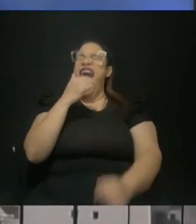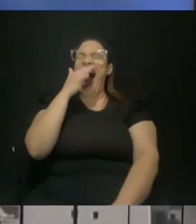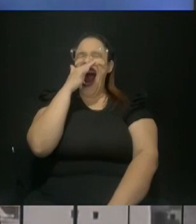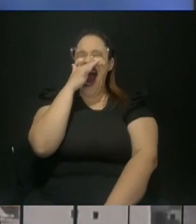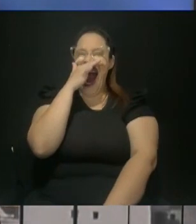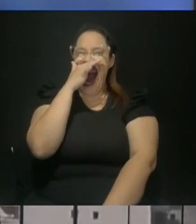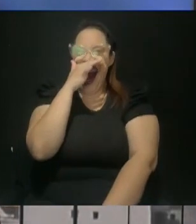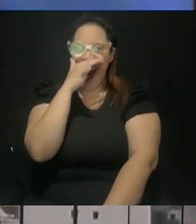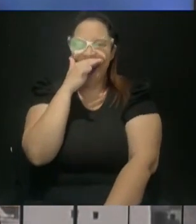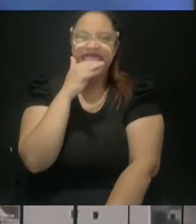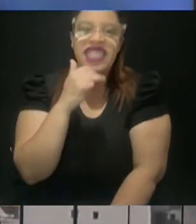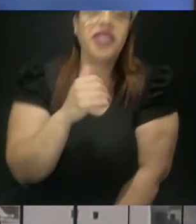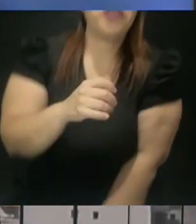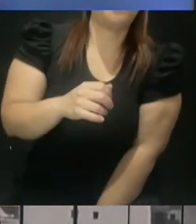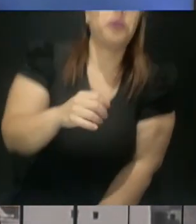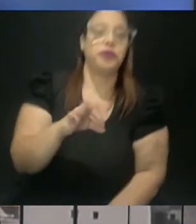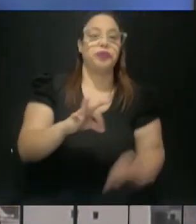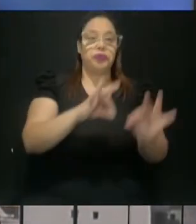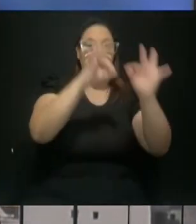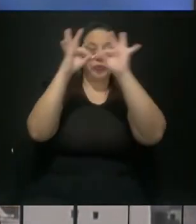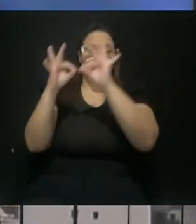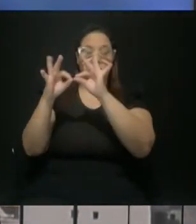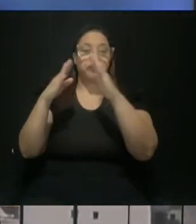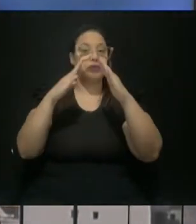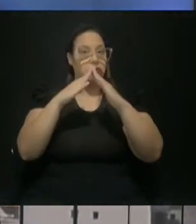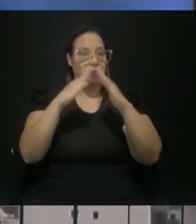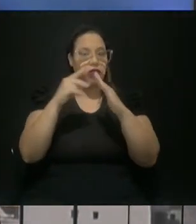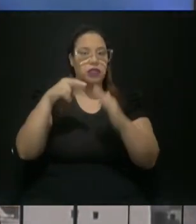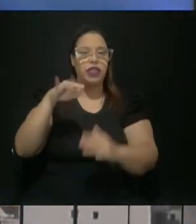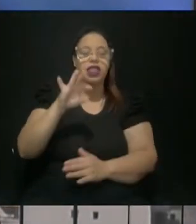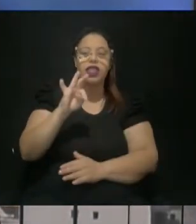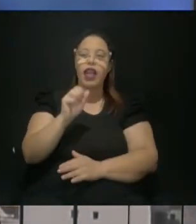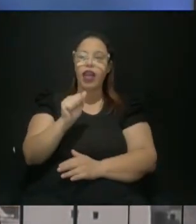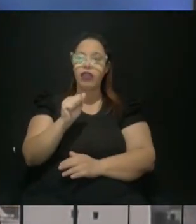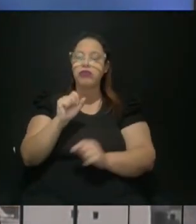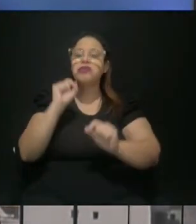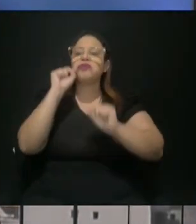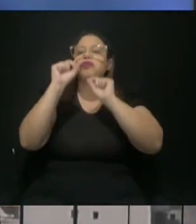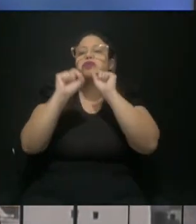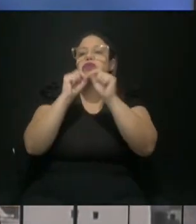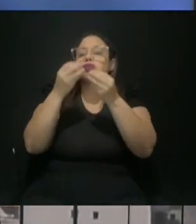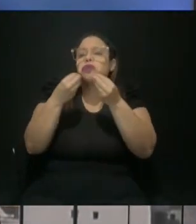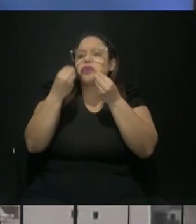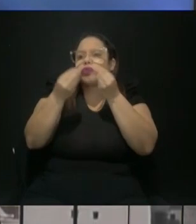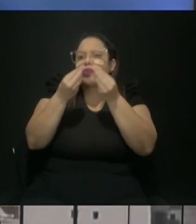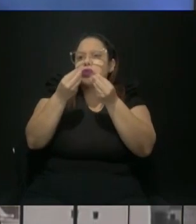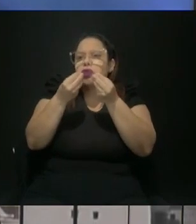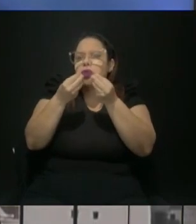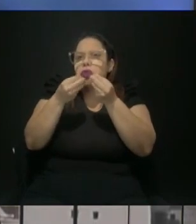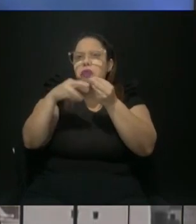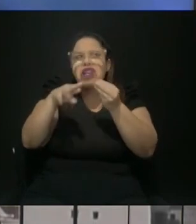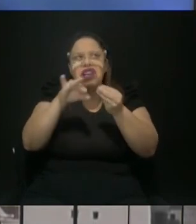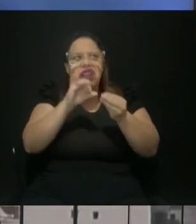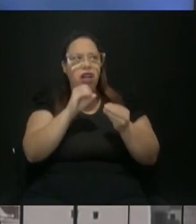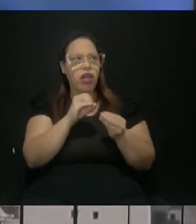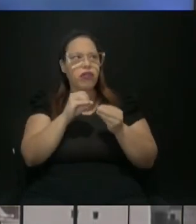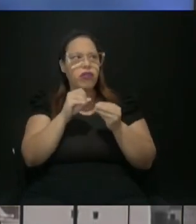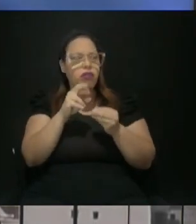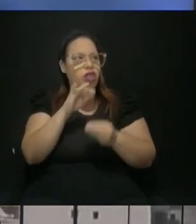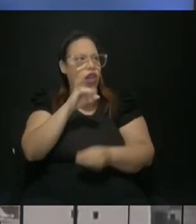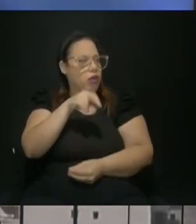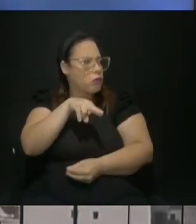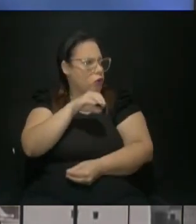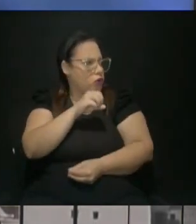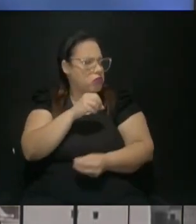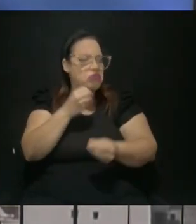quem está assistindo a gente lá em casa, Natiela, como é que funciona? A gente fala mercado de carbono, não sabe muito bem como funciona. Eu queria que